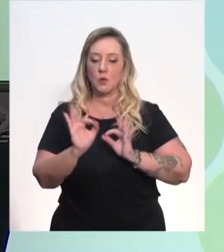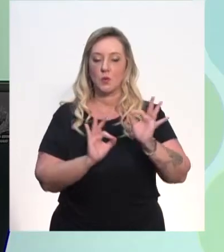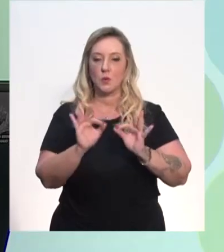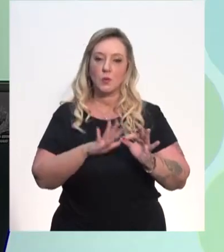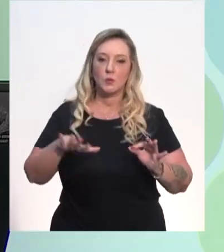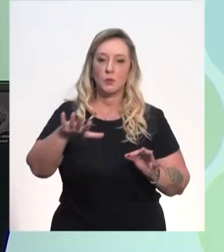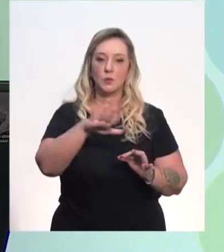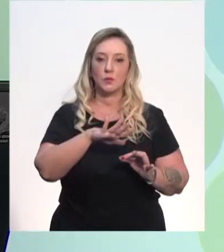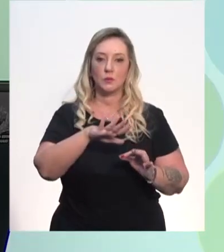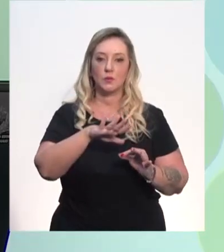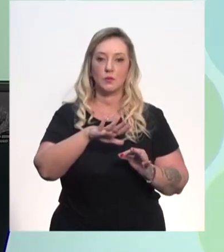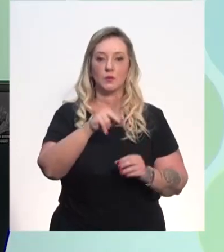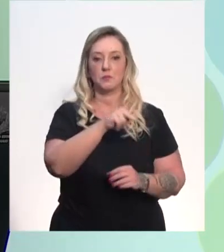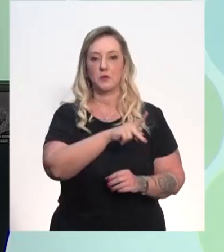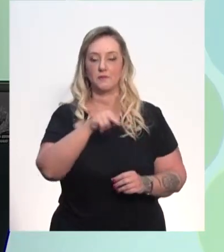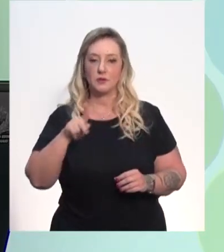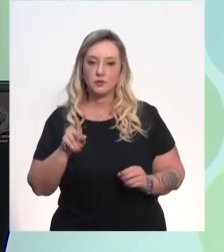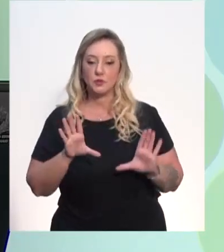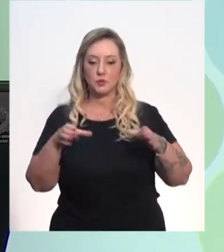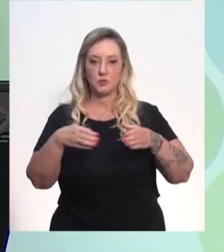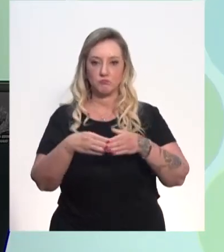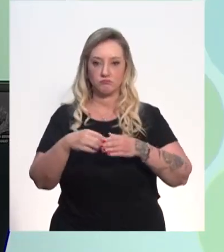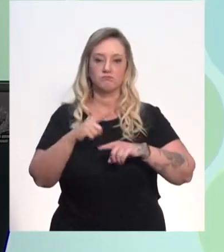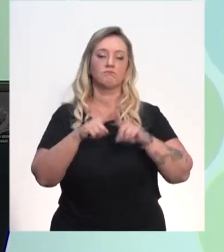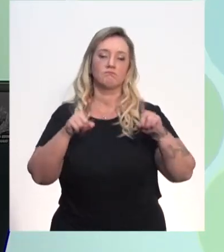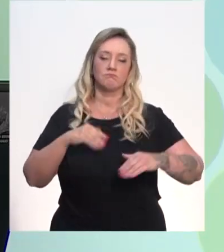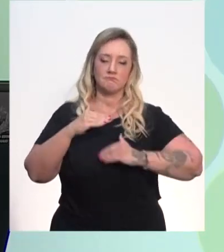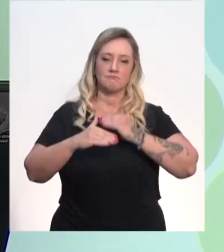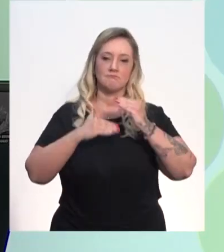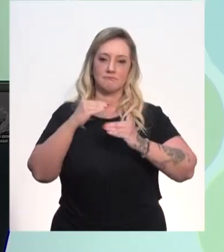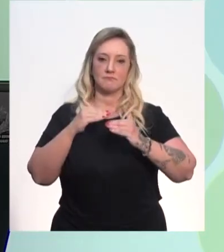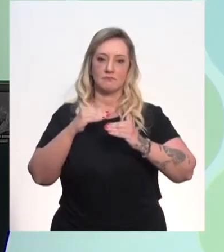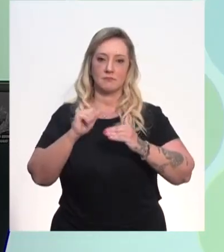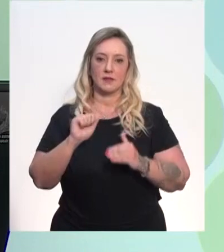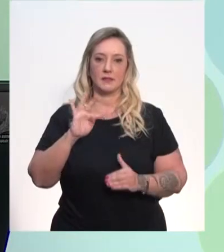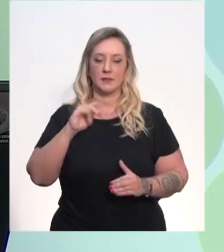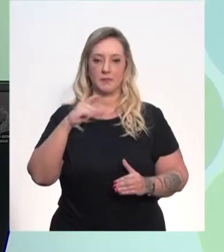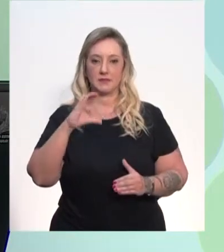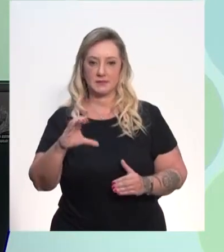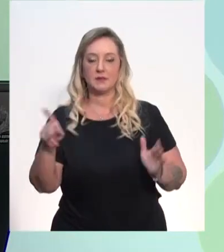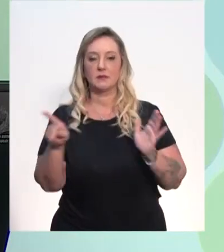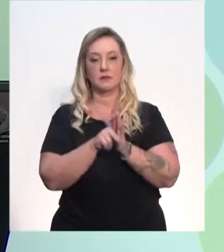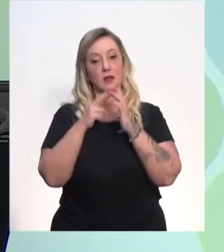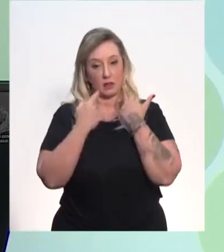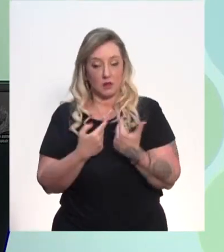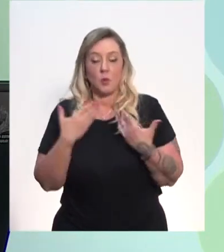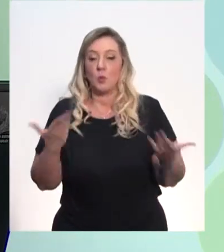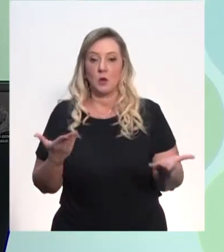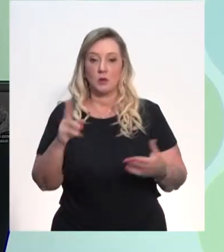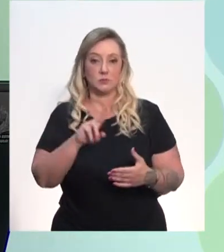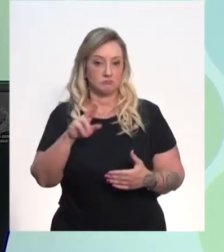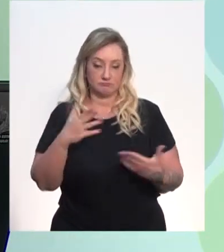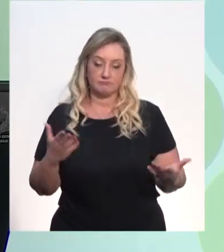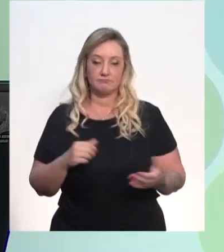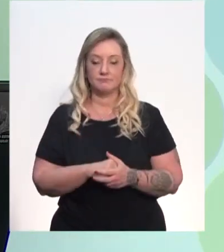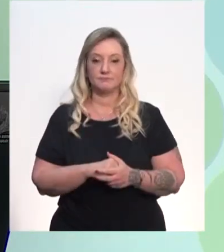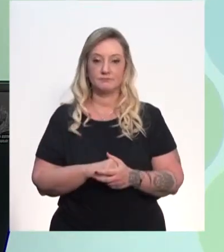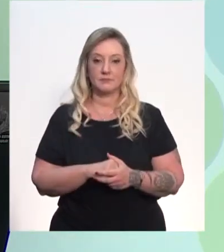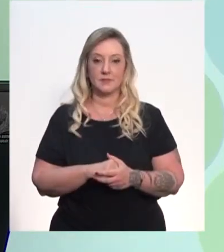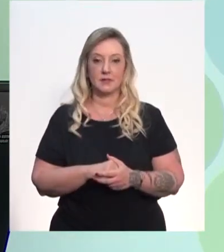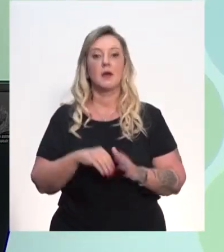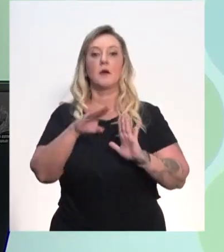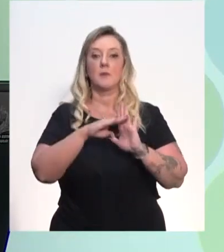presencialmente em cada escola. Né? Claro que agora nós temos um desafio maior, porque nós precisamos